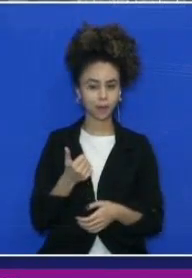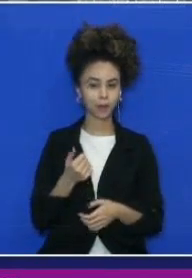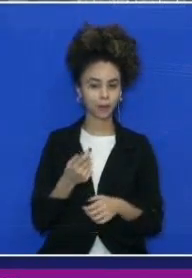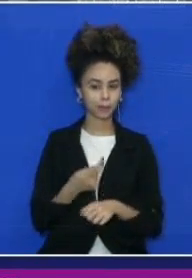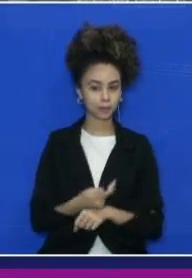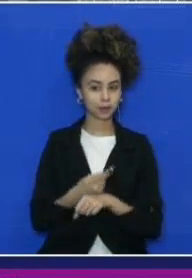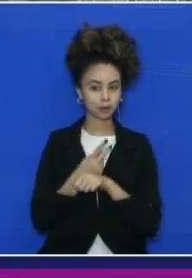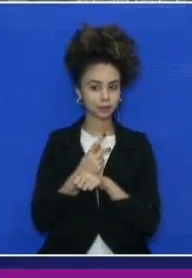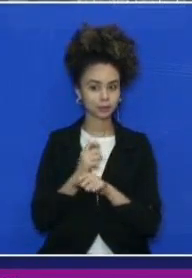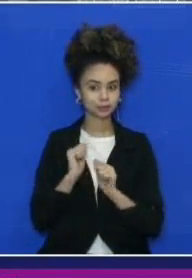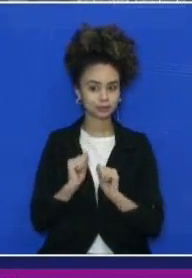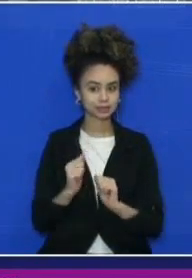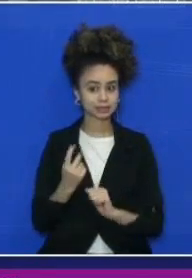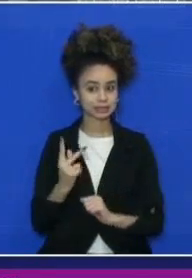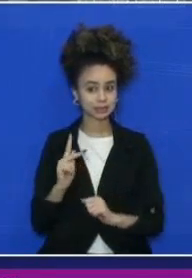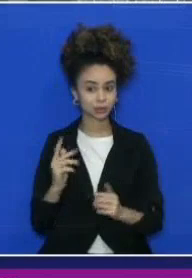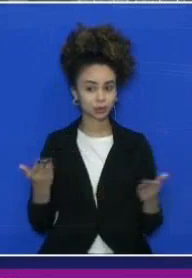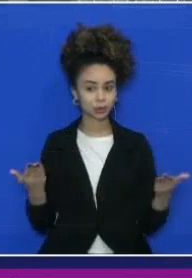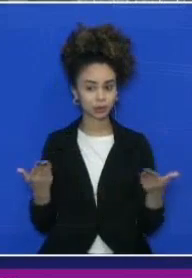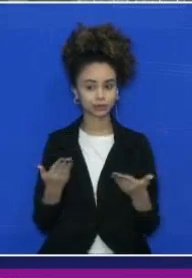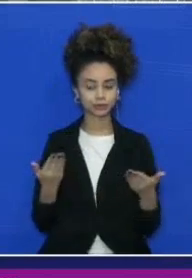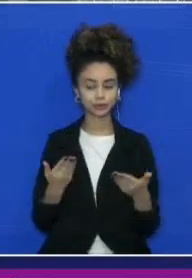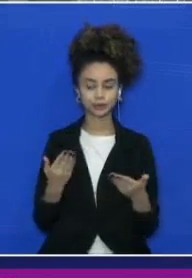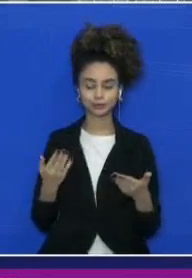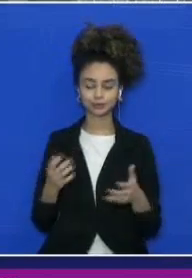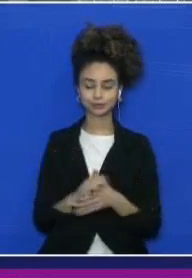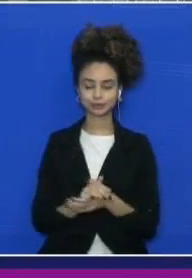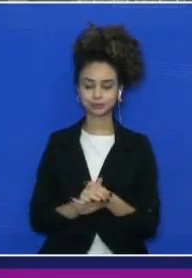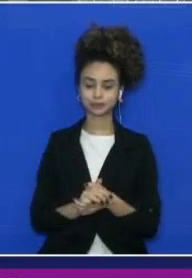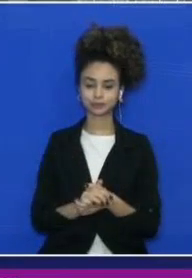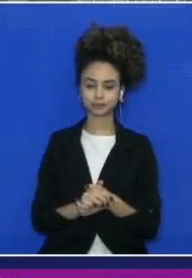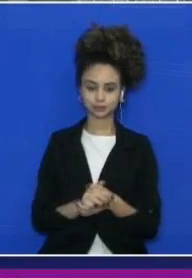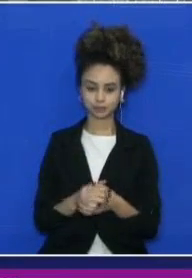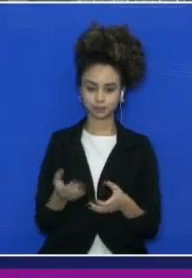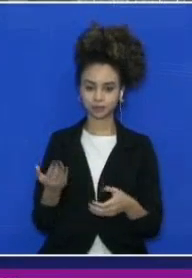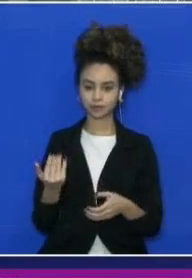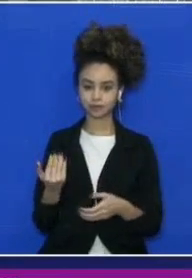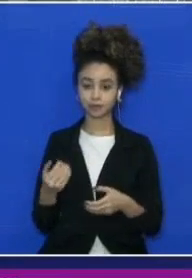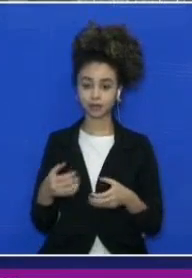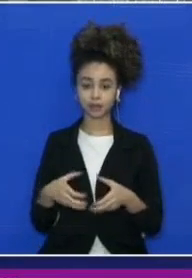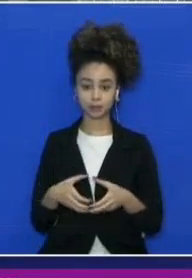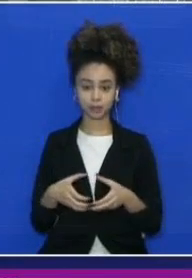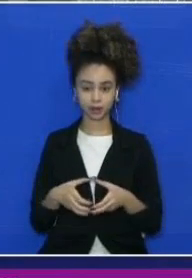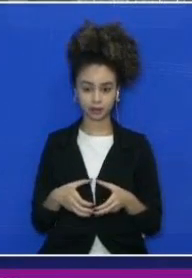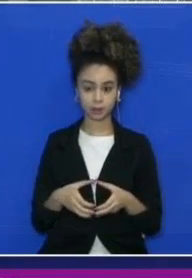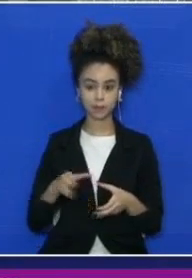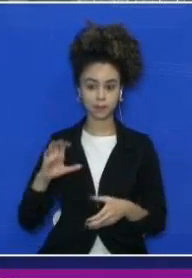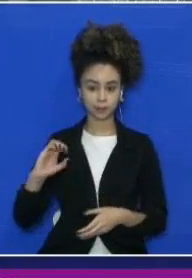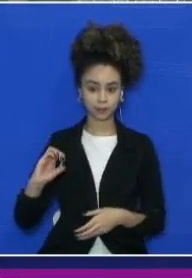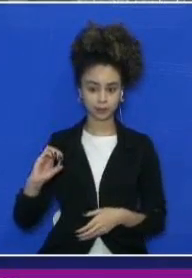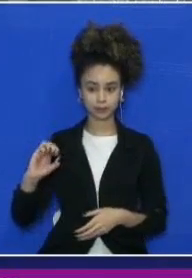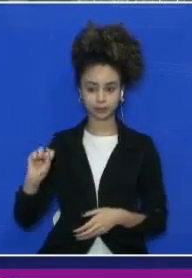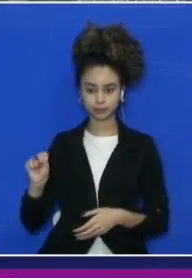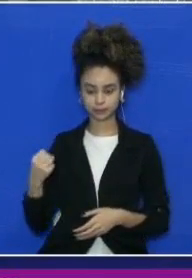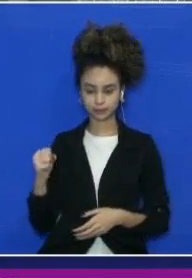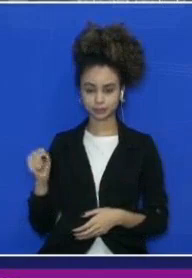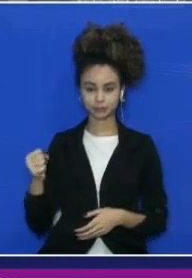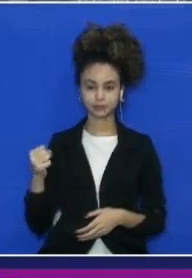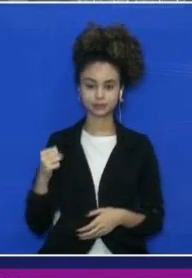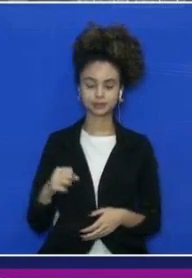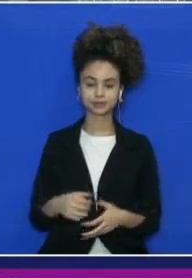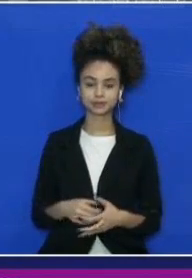sai para você. Globo girando, qual será o próximo número sorteado? Vem chegando mais uma bola, 08,